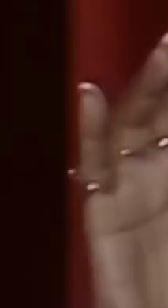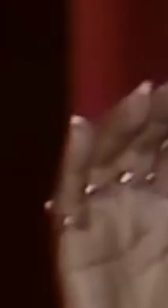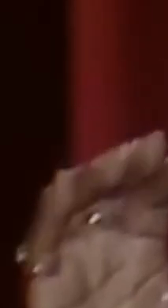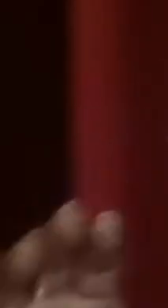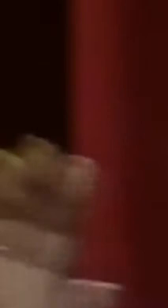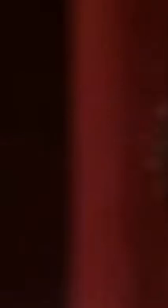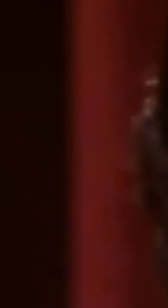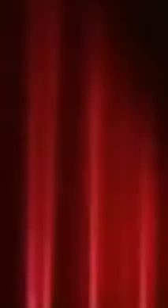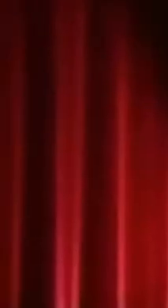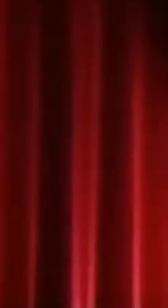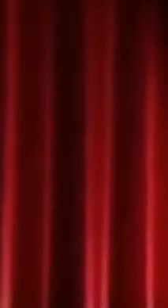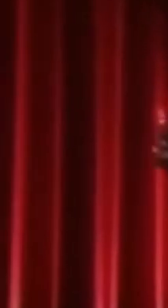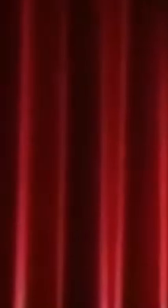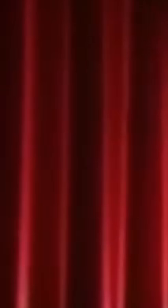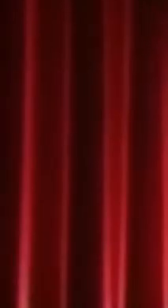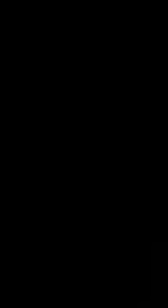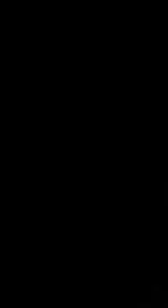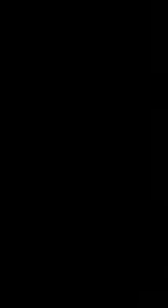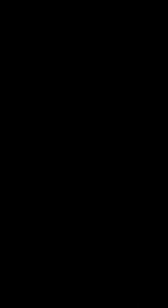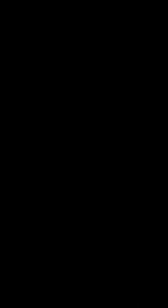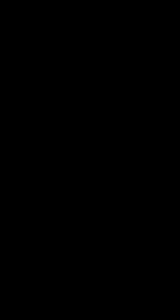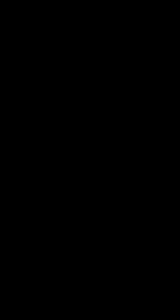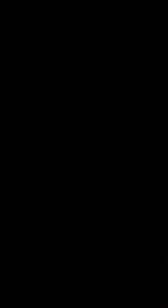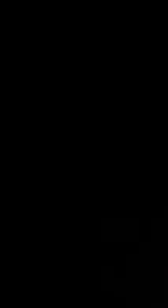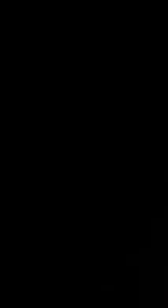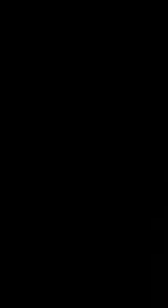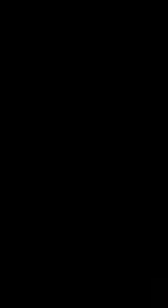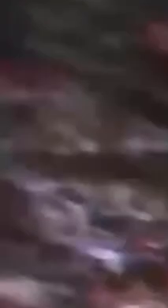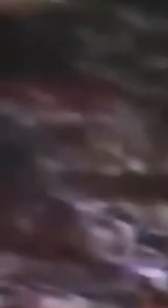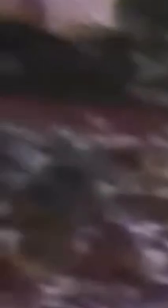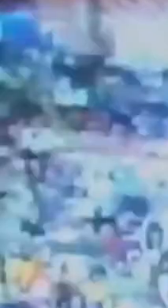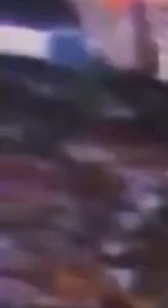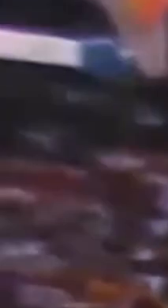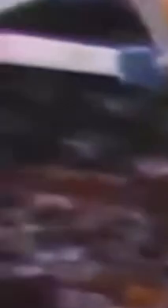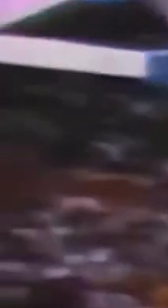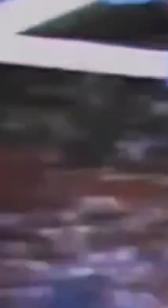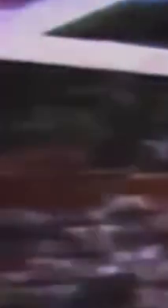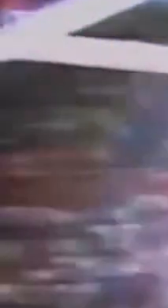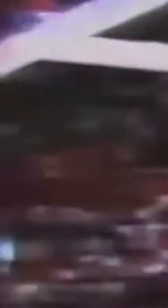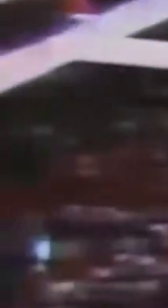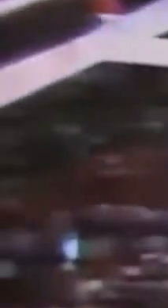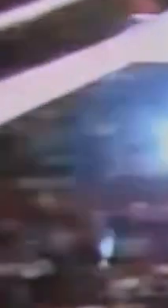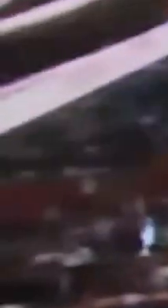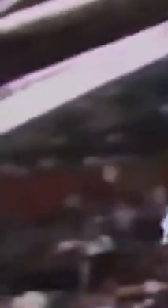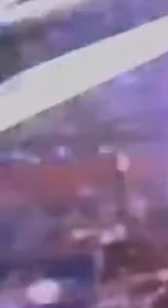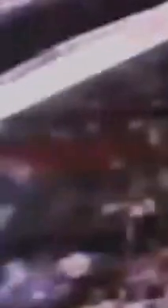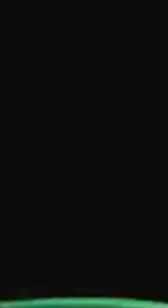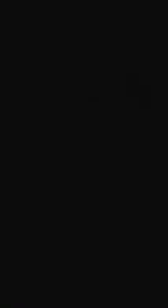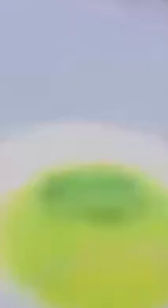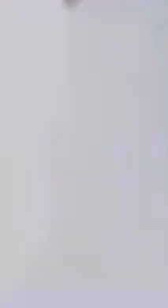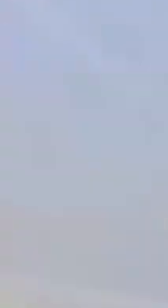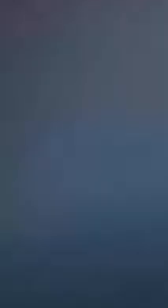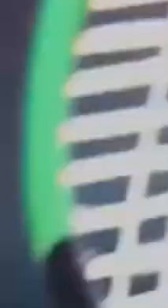But just like life. All right. Here's Jordan ready to take off.